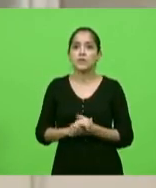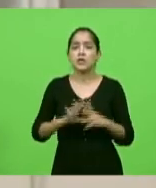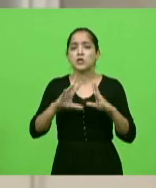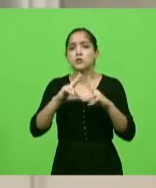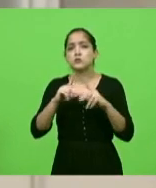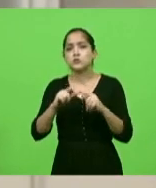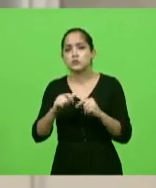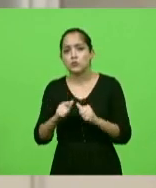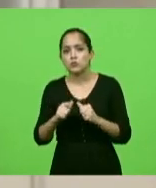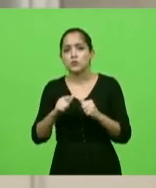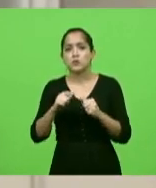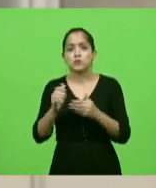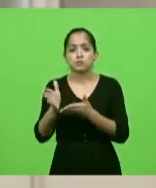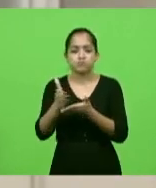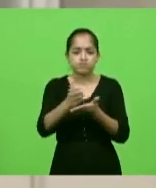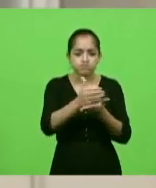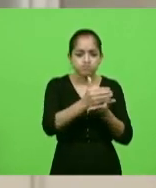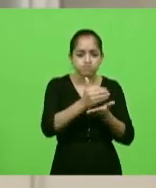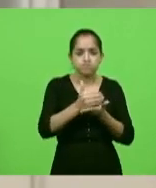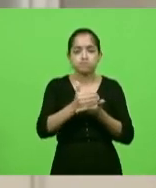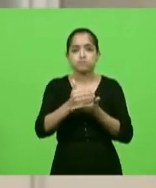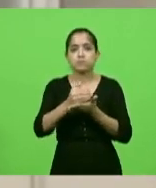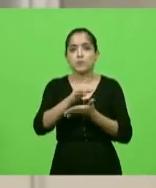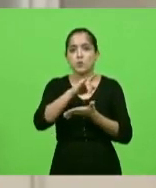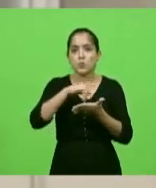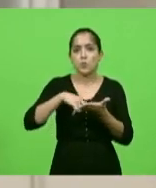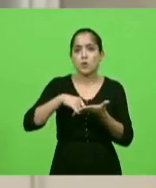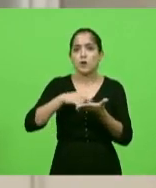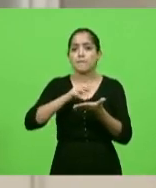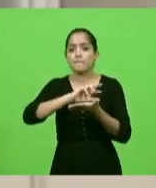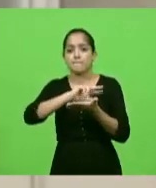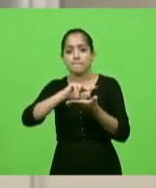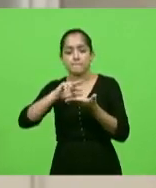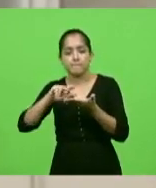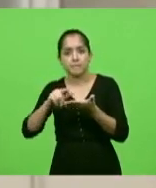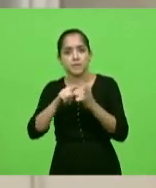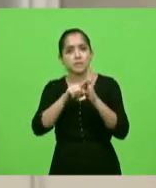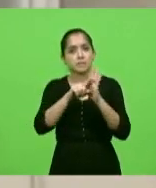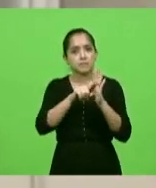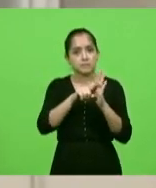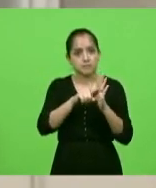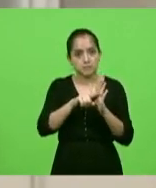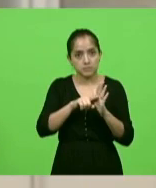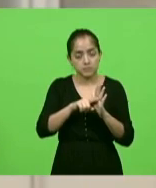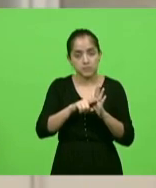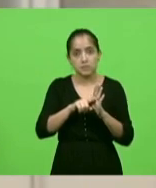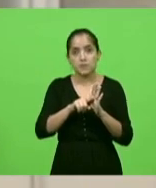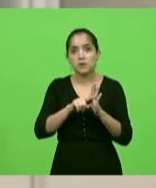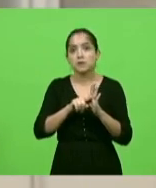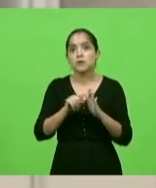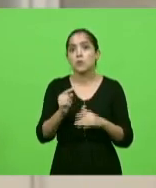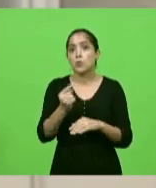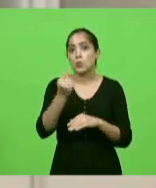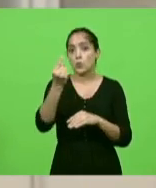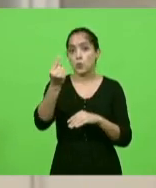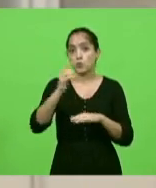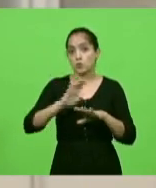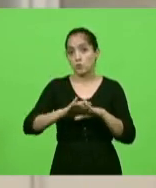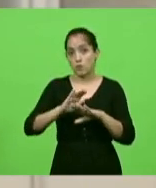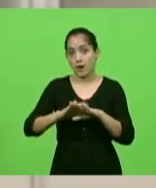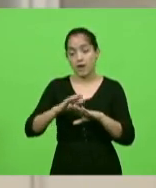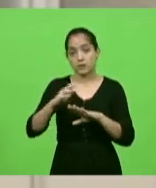todos os elementos reunidos nos autos que se examina se isso Verifica o único ato